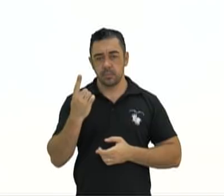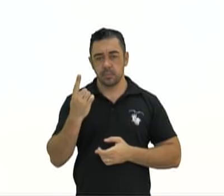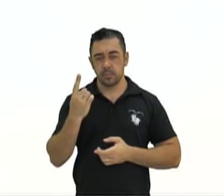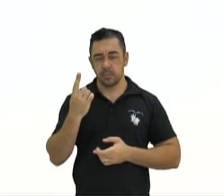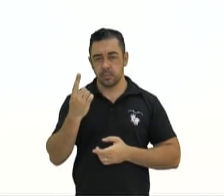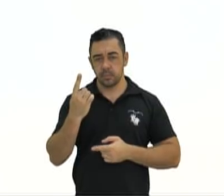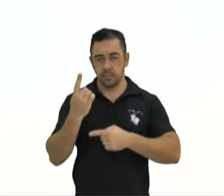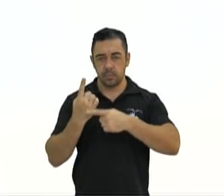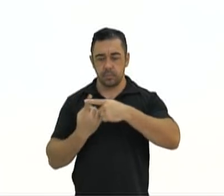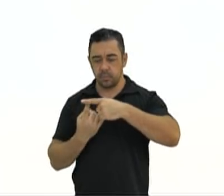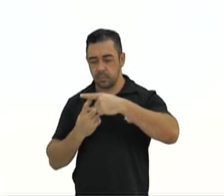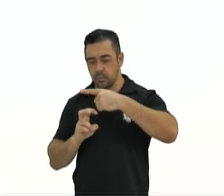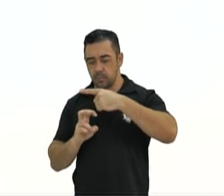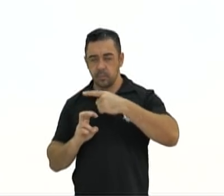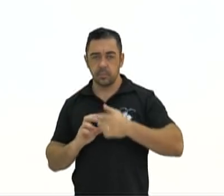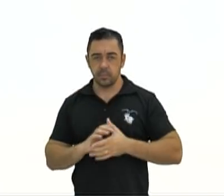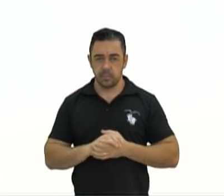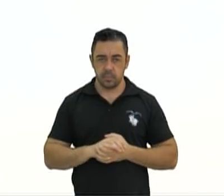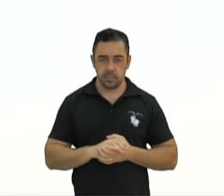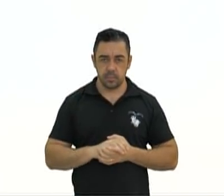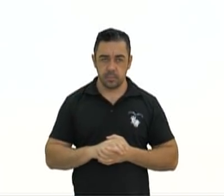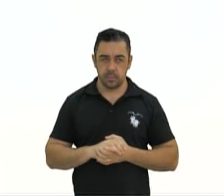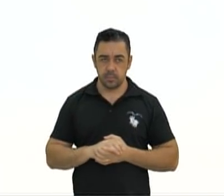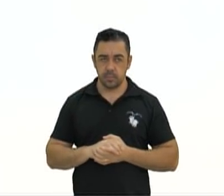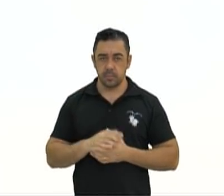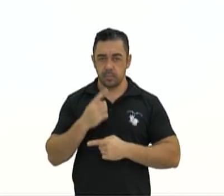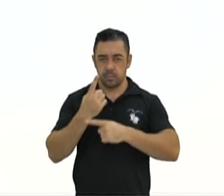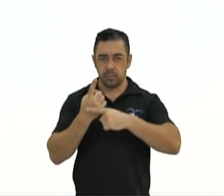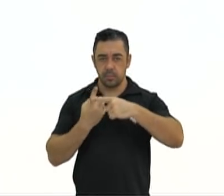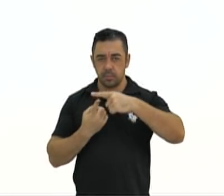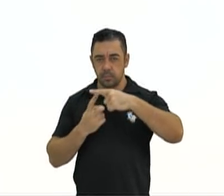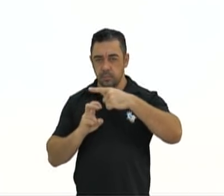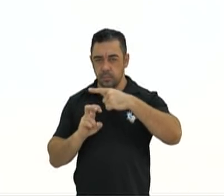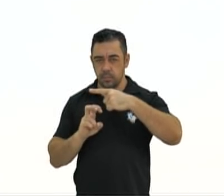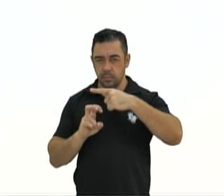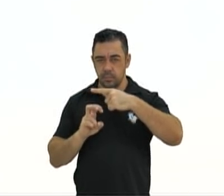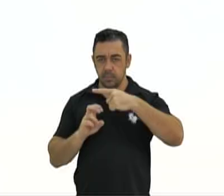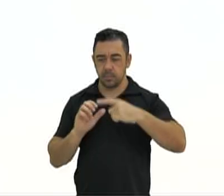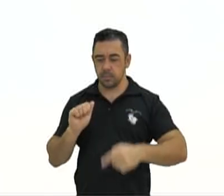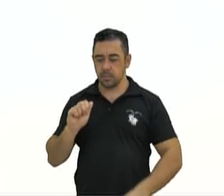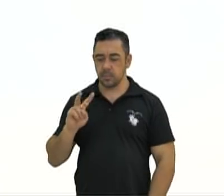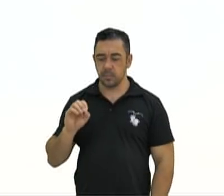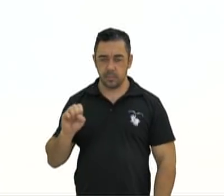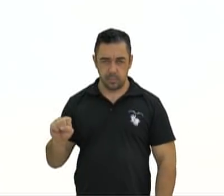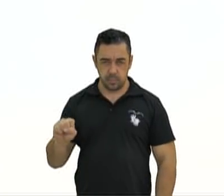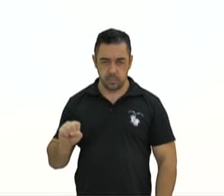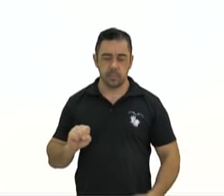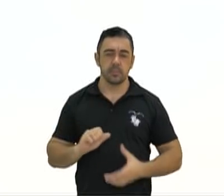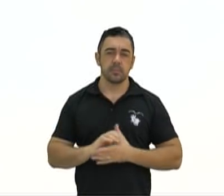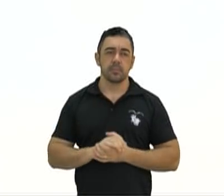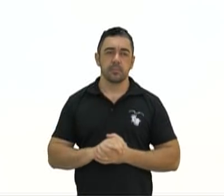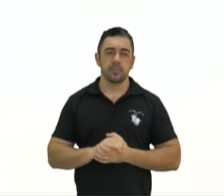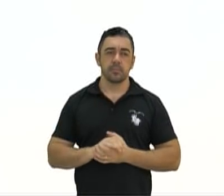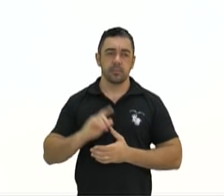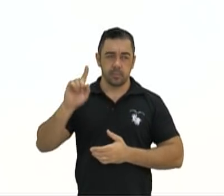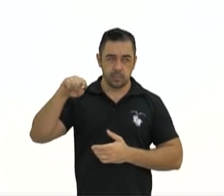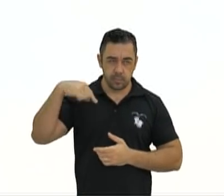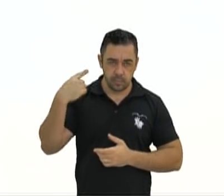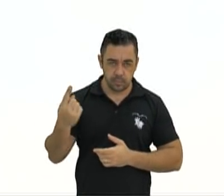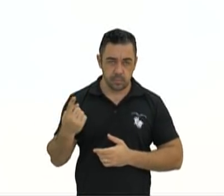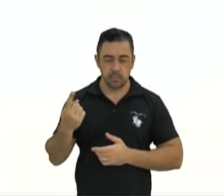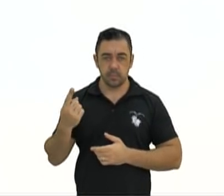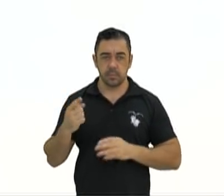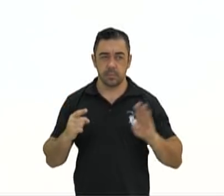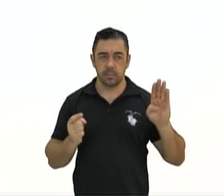1. Então, resultado, 1 sobre 15 ou 1 sobre 15 ou 1 quinzeavos, ok?